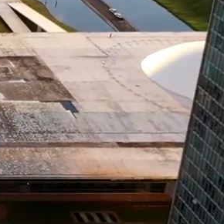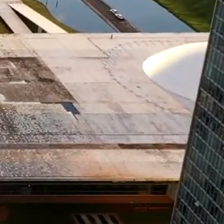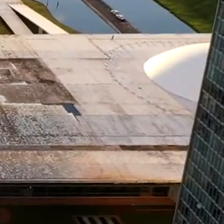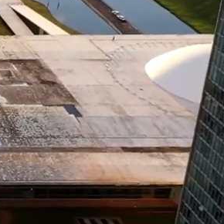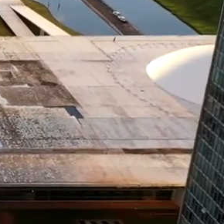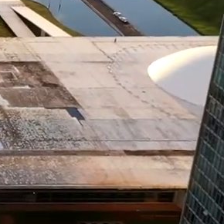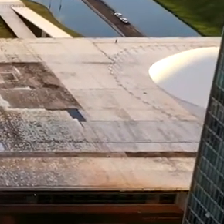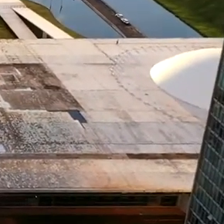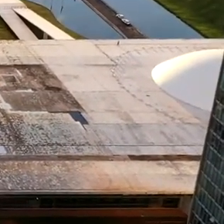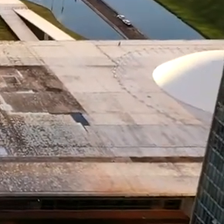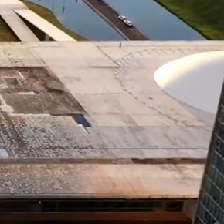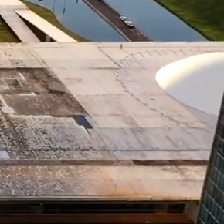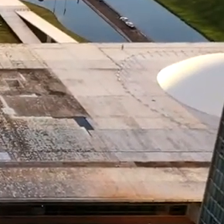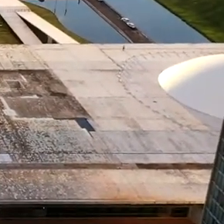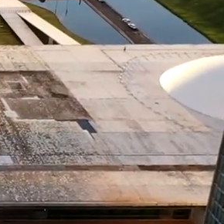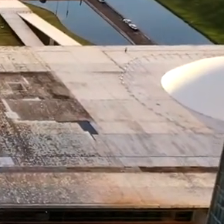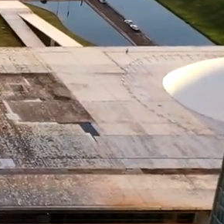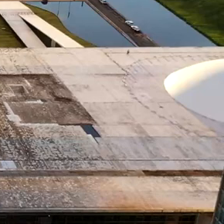Tchau.